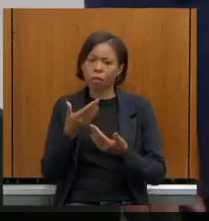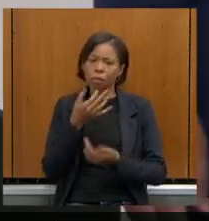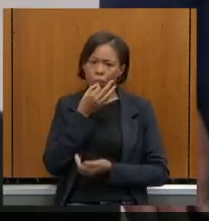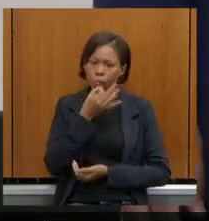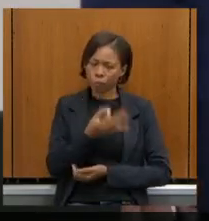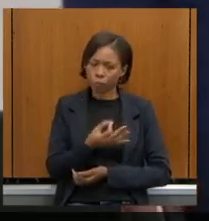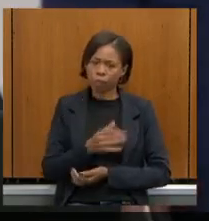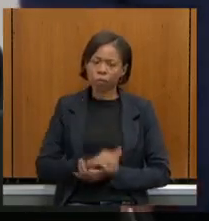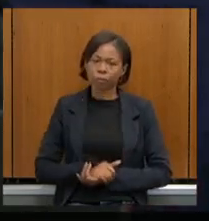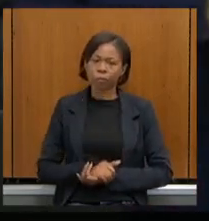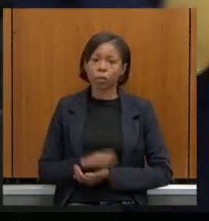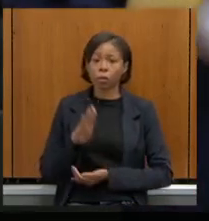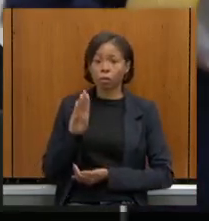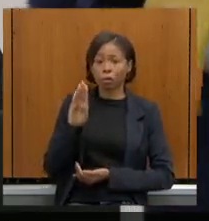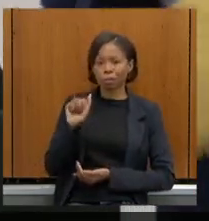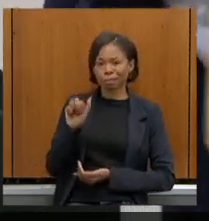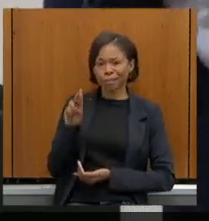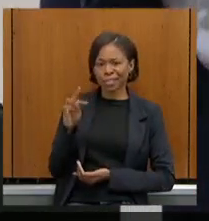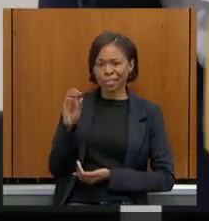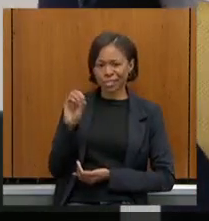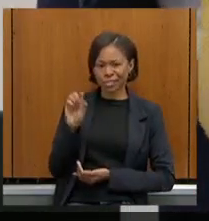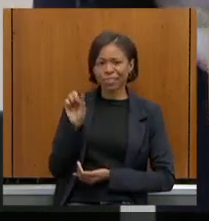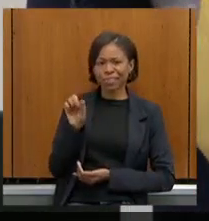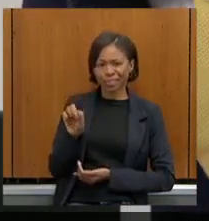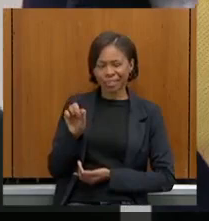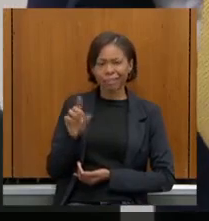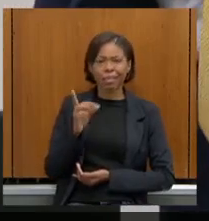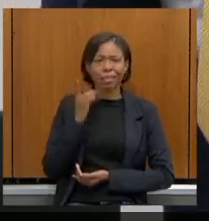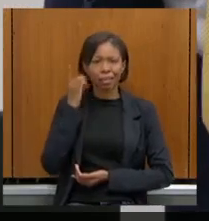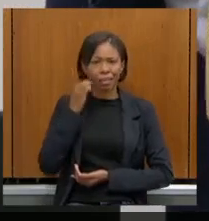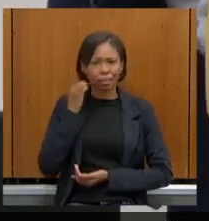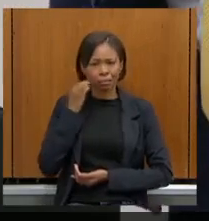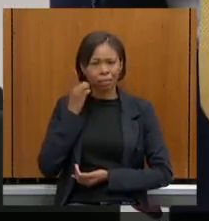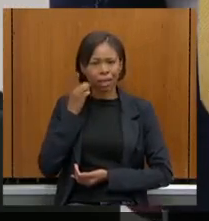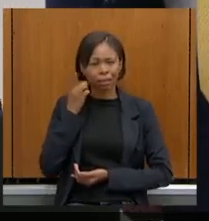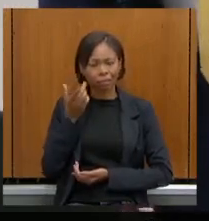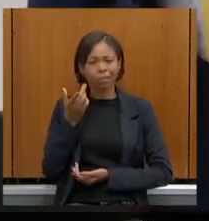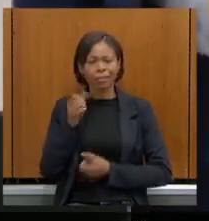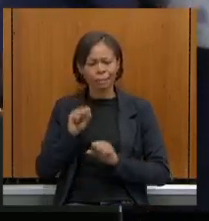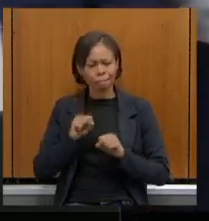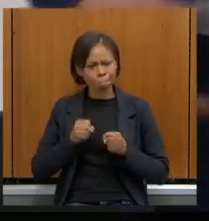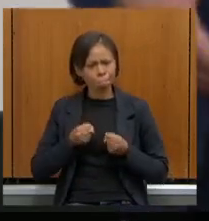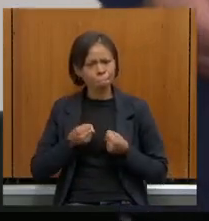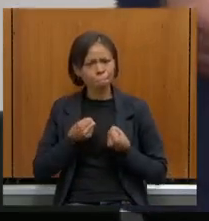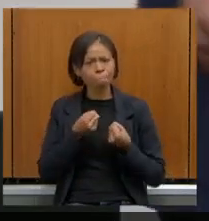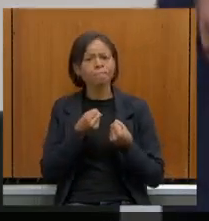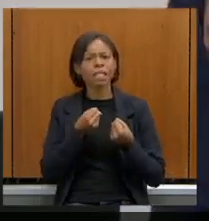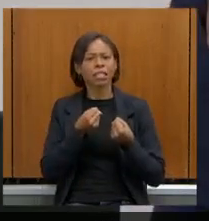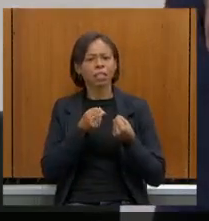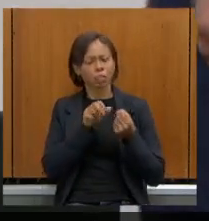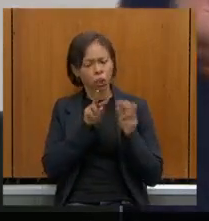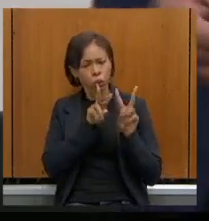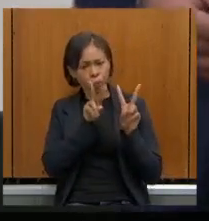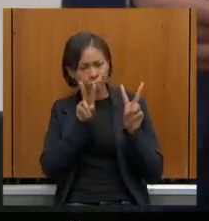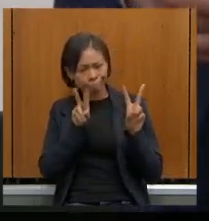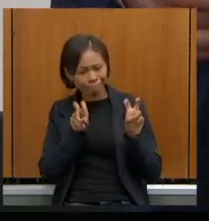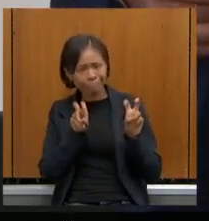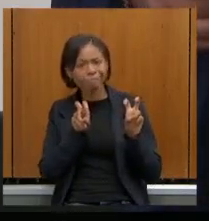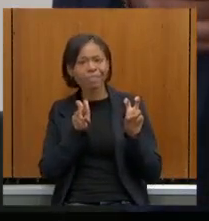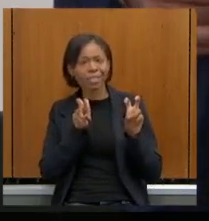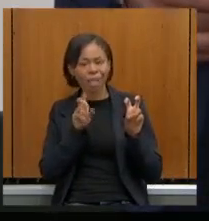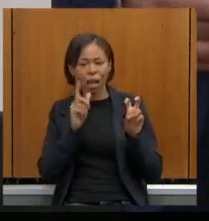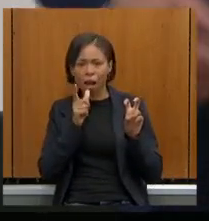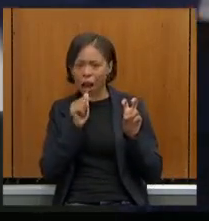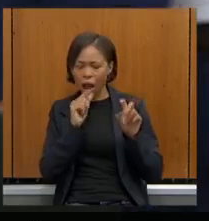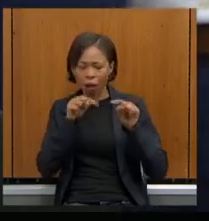Bartô tem sido aí um deputado defensor incansável dessa causa da questão dos